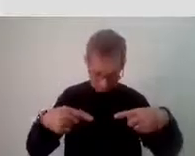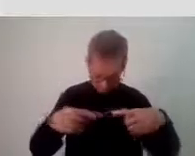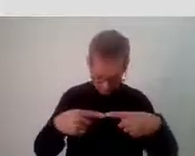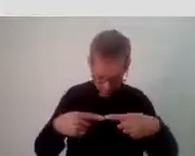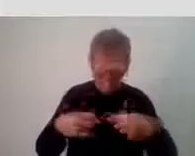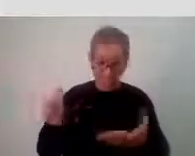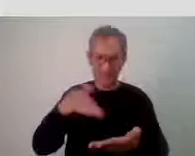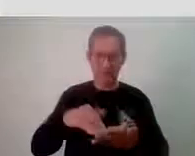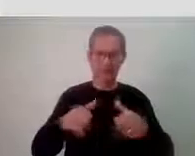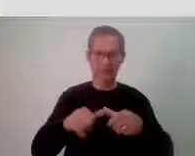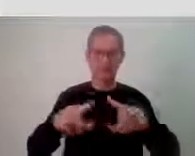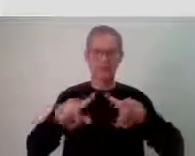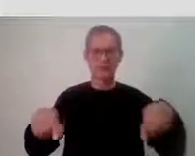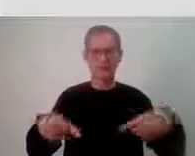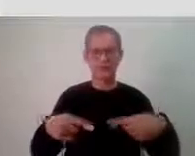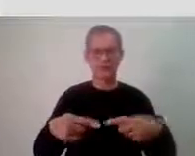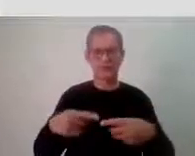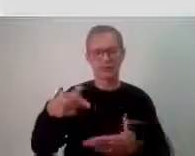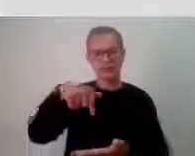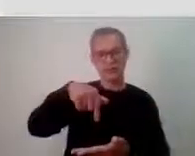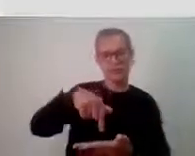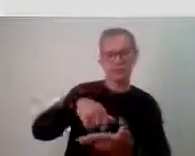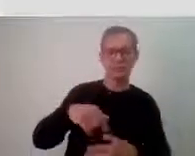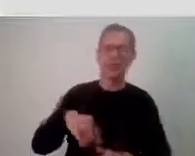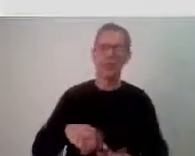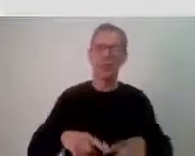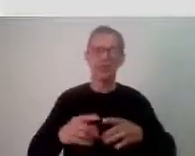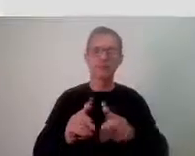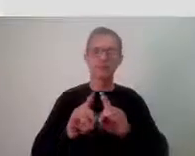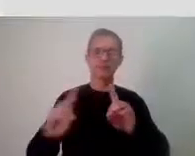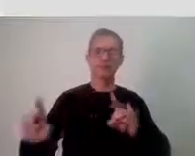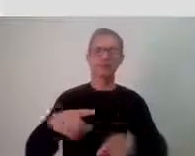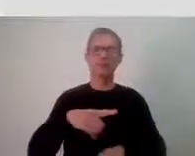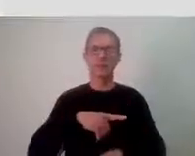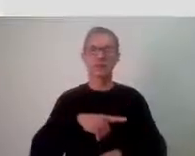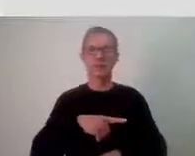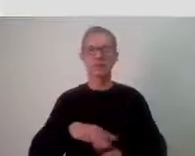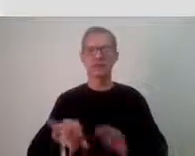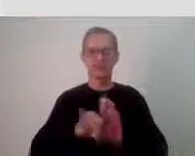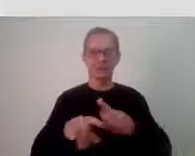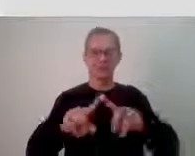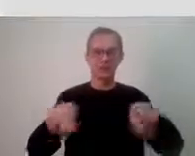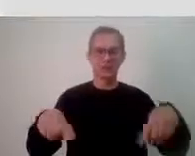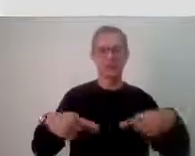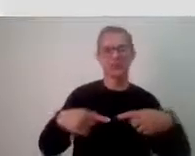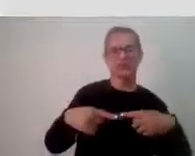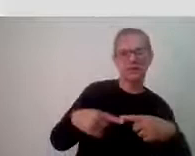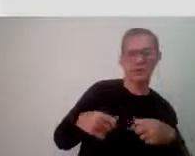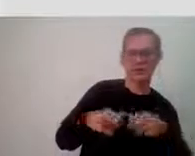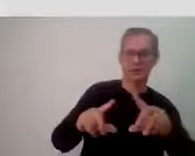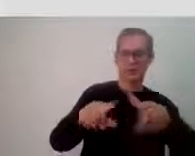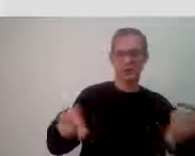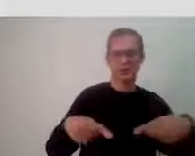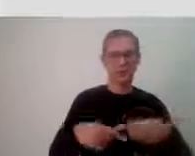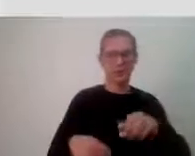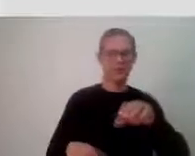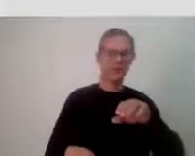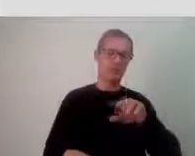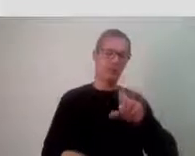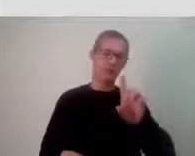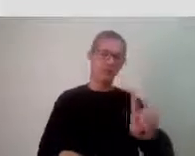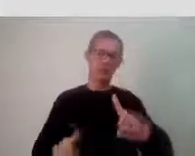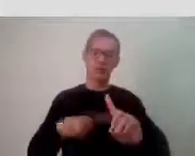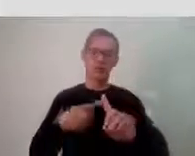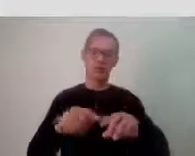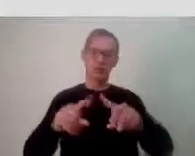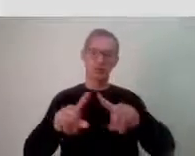até aqui, até esse ponto. Ok. Já a distância, você tem que considerar as áreas, ó. Essa área 1,